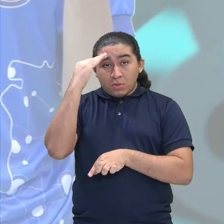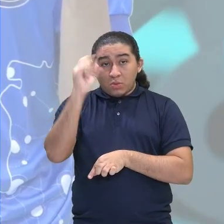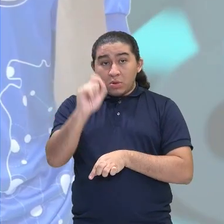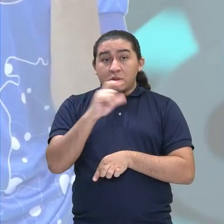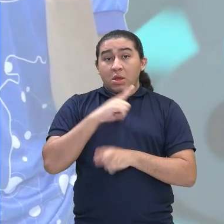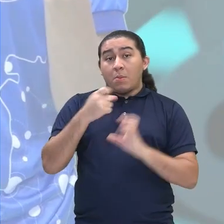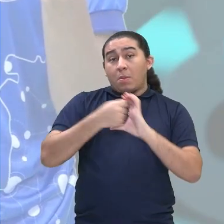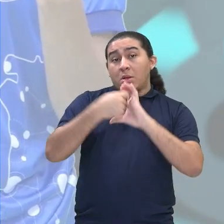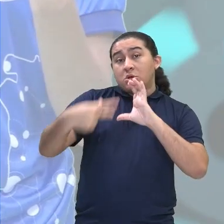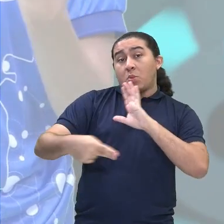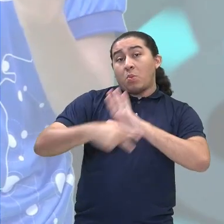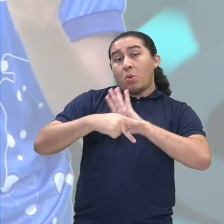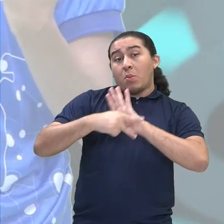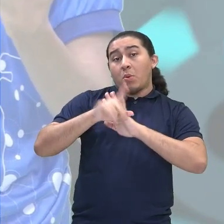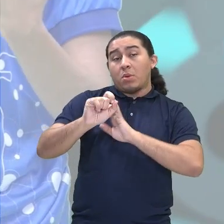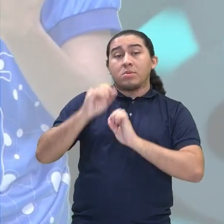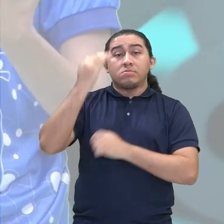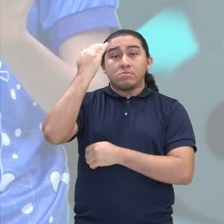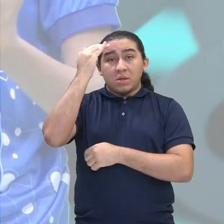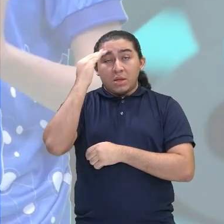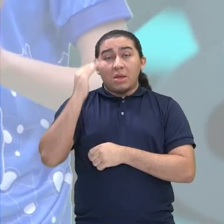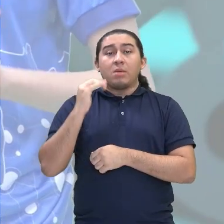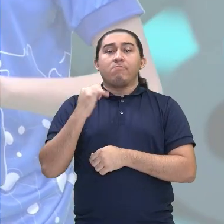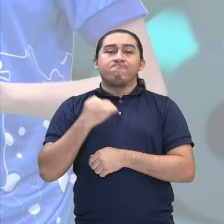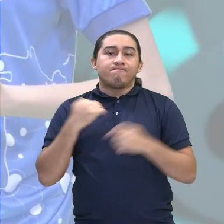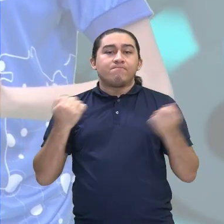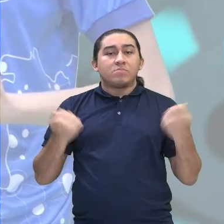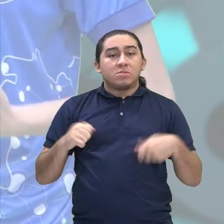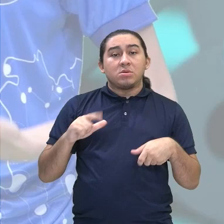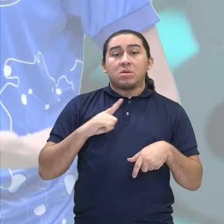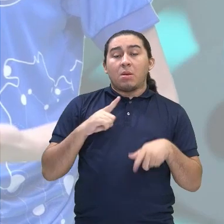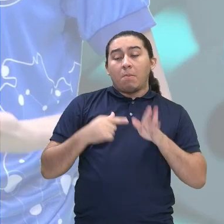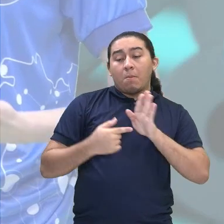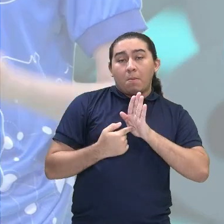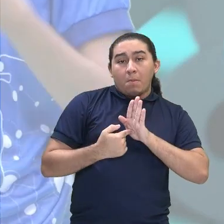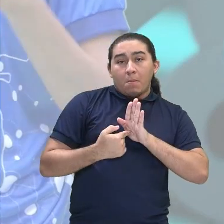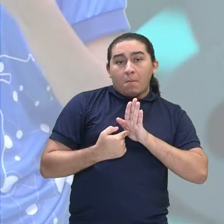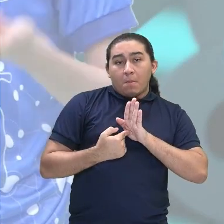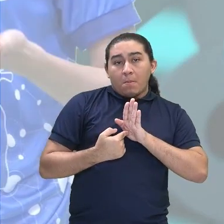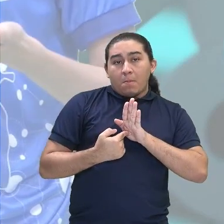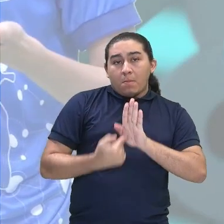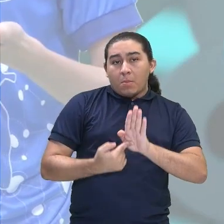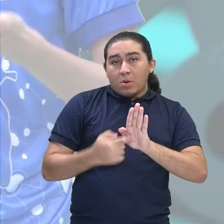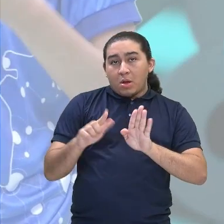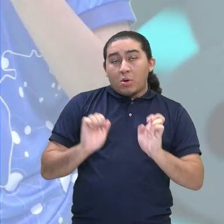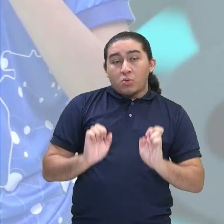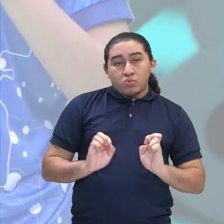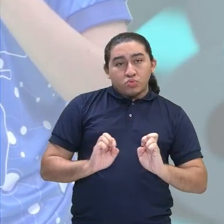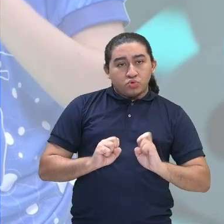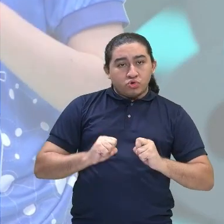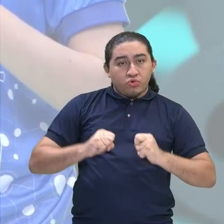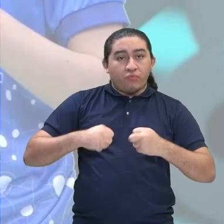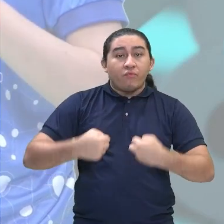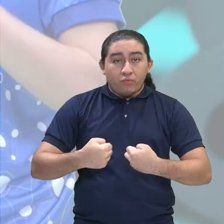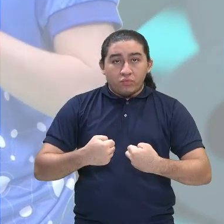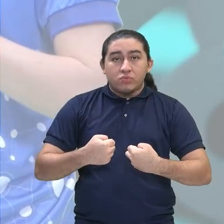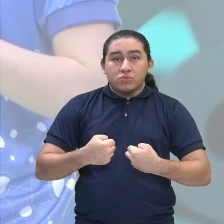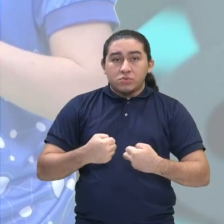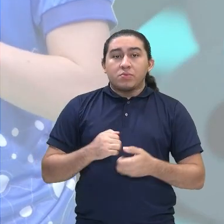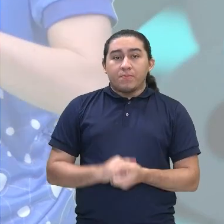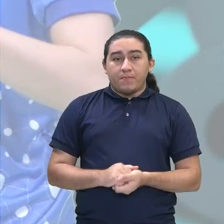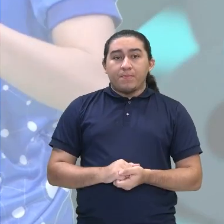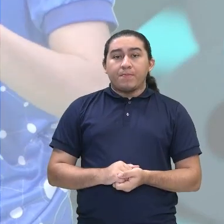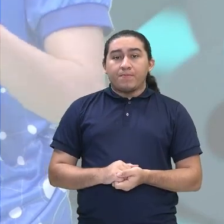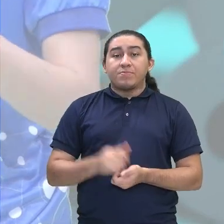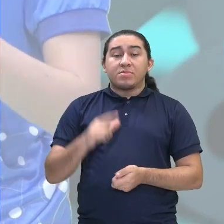questão de entender que eu preciso trazer o que a gente chama de esforço sustentado. Eu tenho aqui um